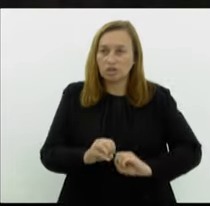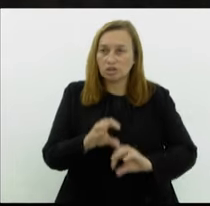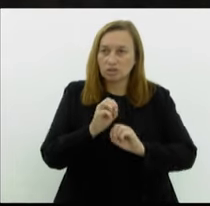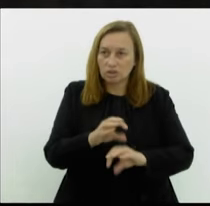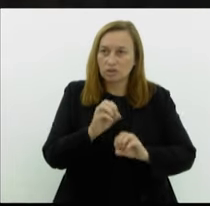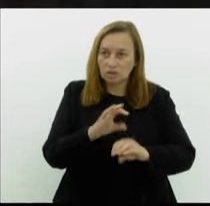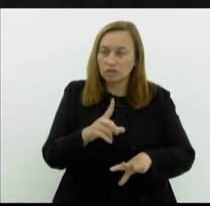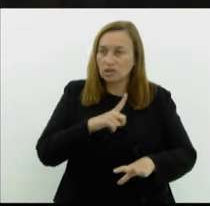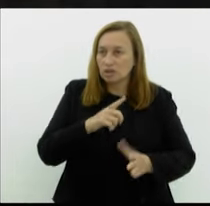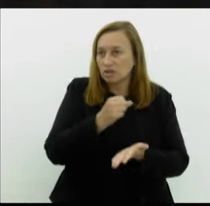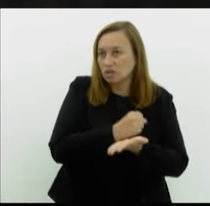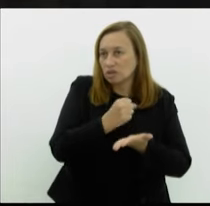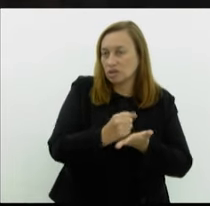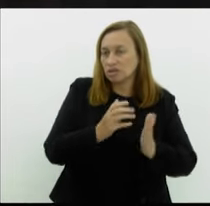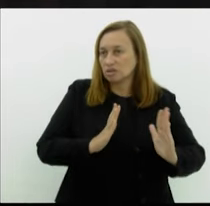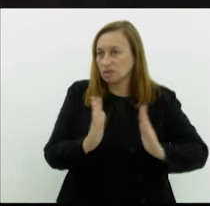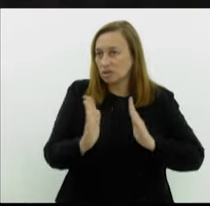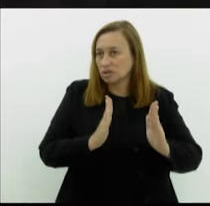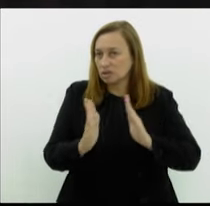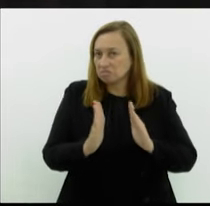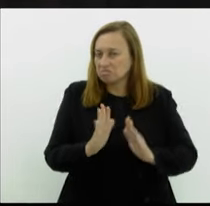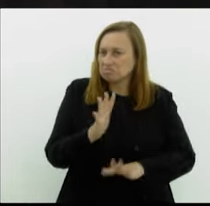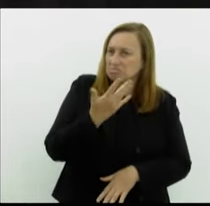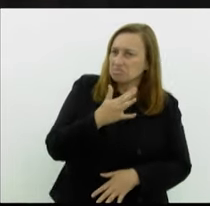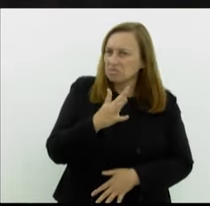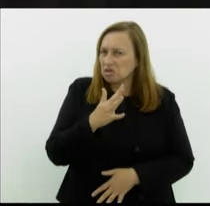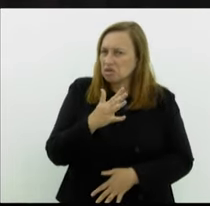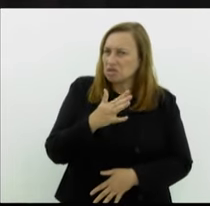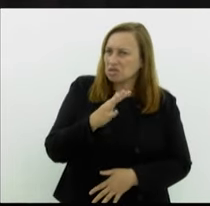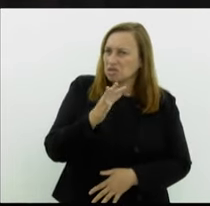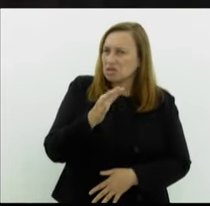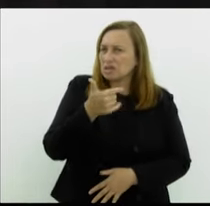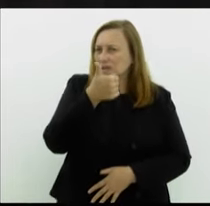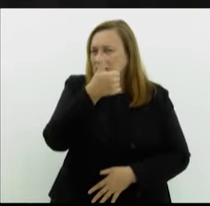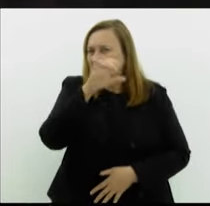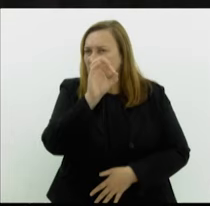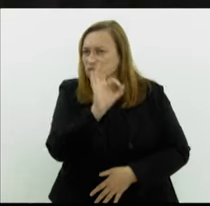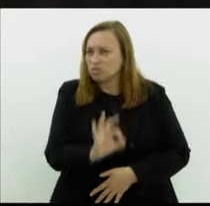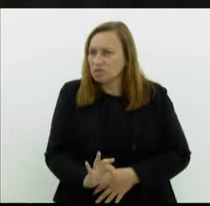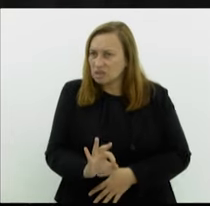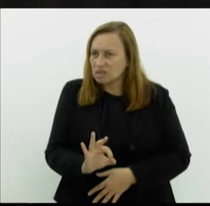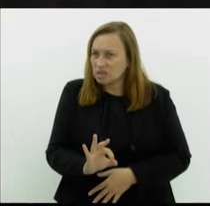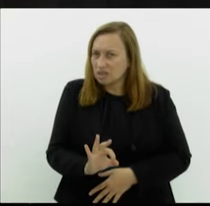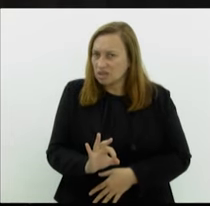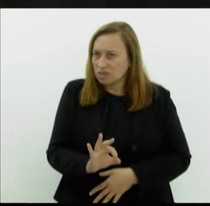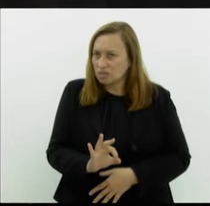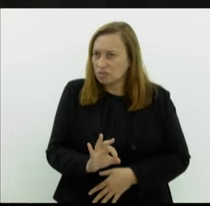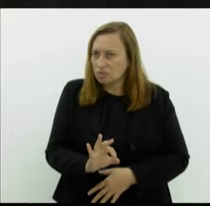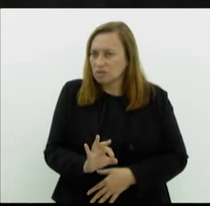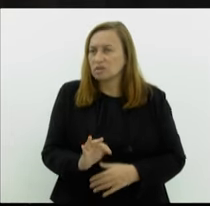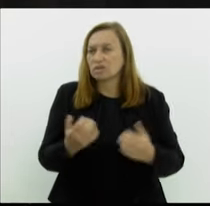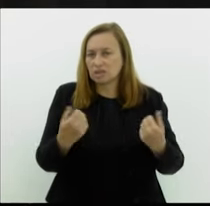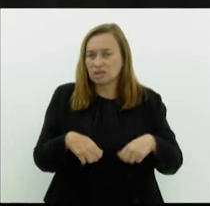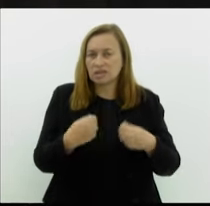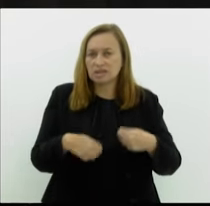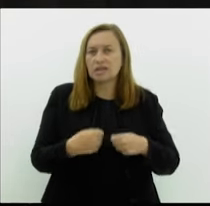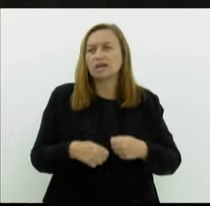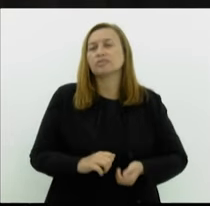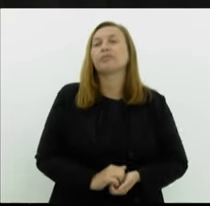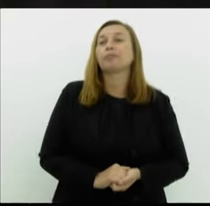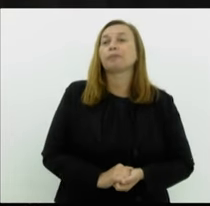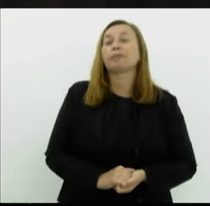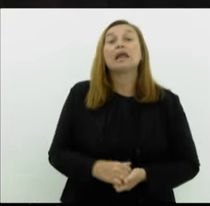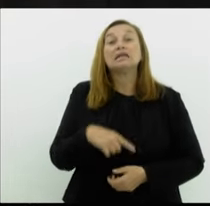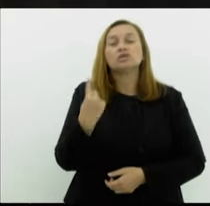haja contratação temporária de, no mínimo, um percentual de 10% do quadro geral de profissionais de educação. E